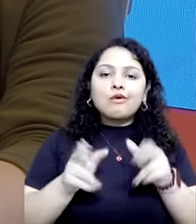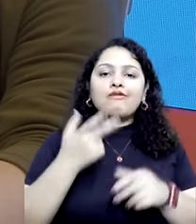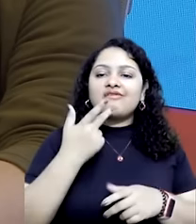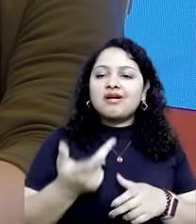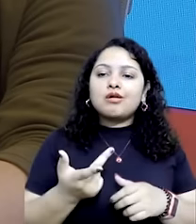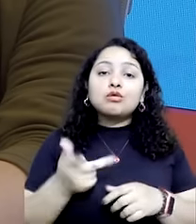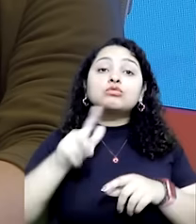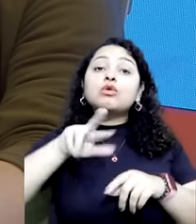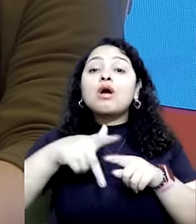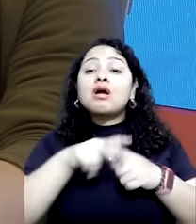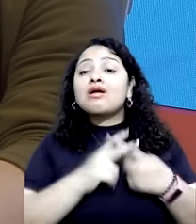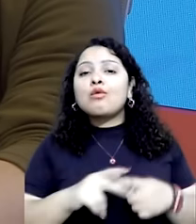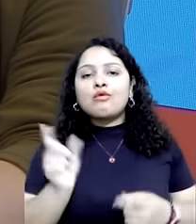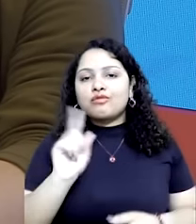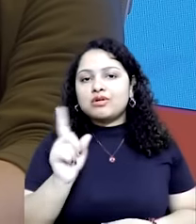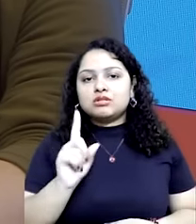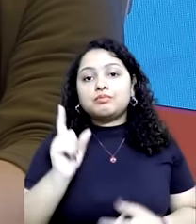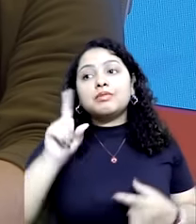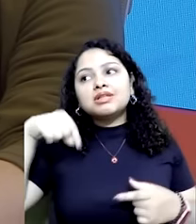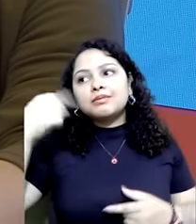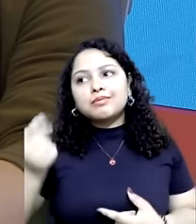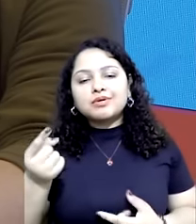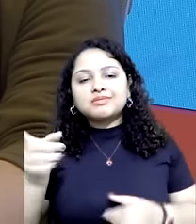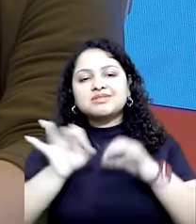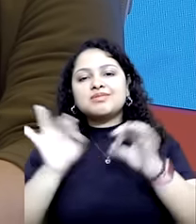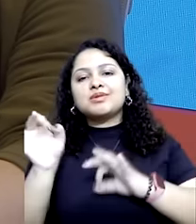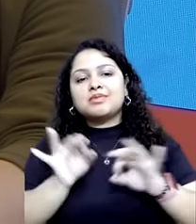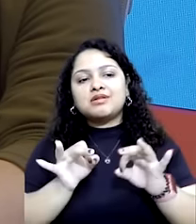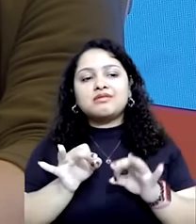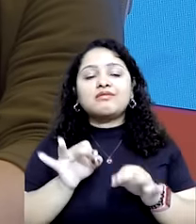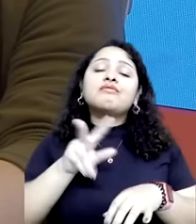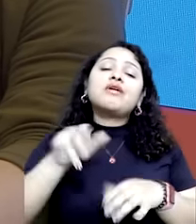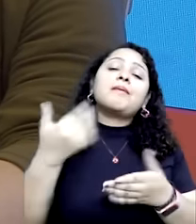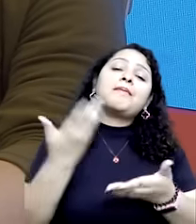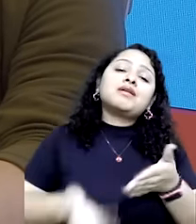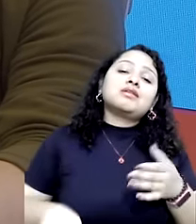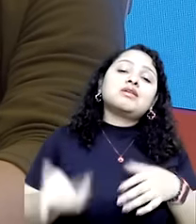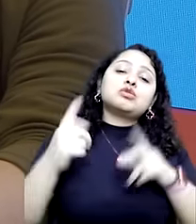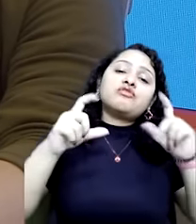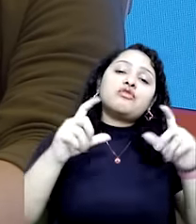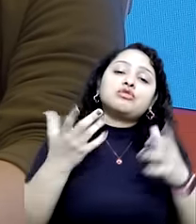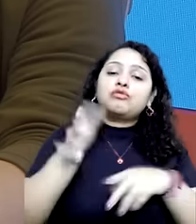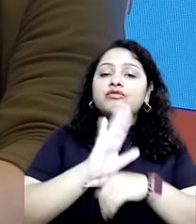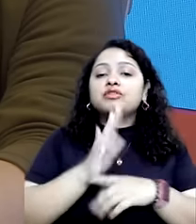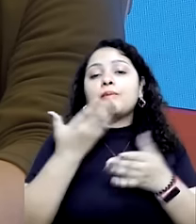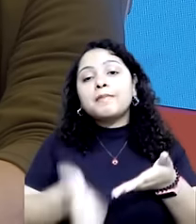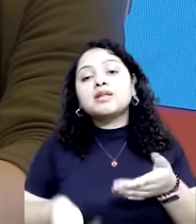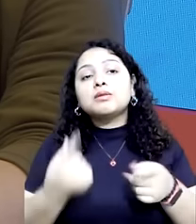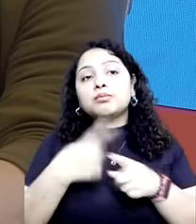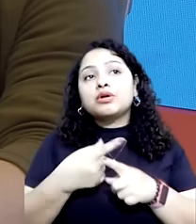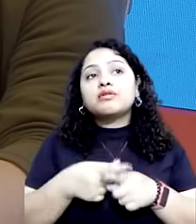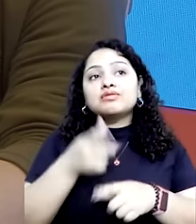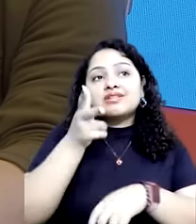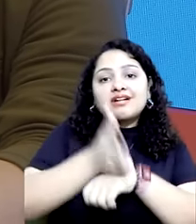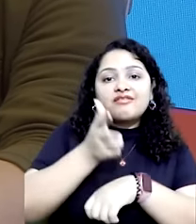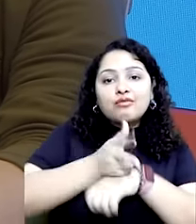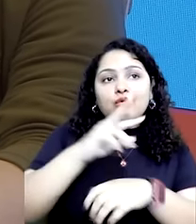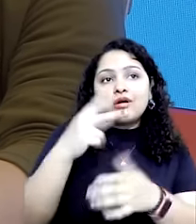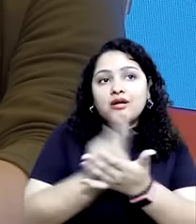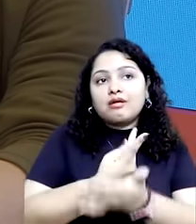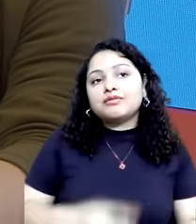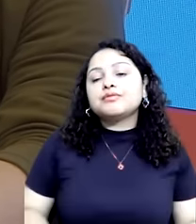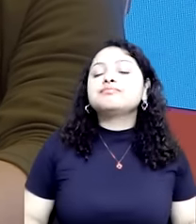nem configuração mas é que depois você resolver isso às vezes você vai perder a sua imagem ou o seu vídeo porque você gravou no formato